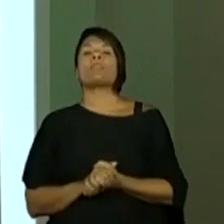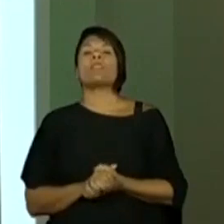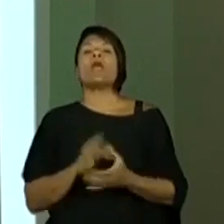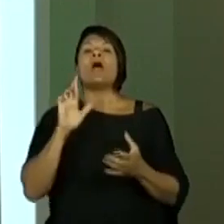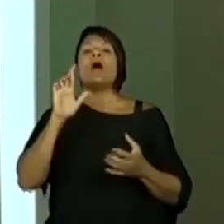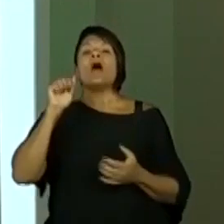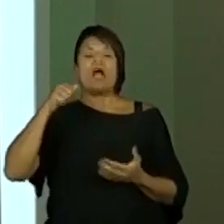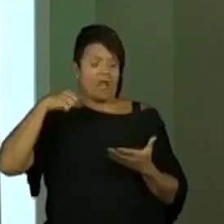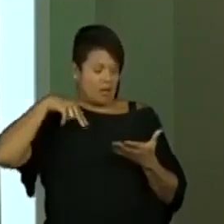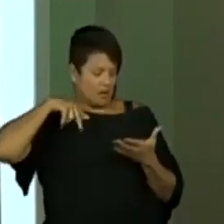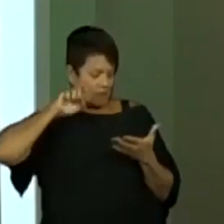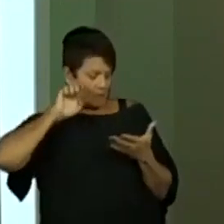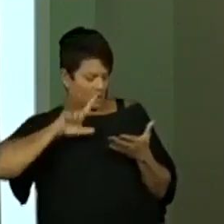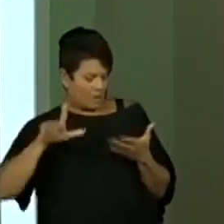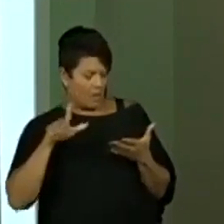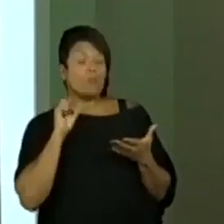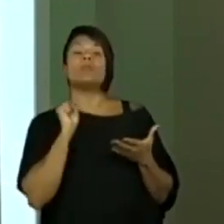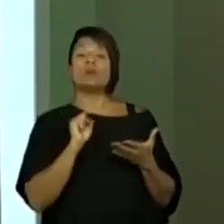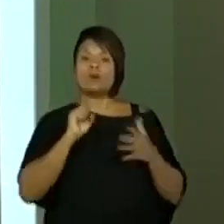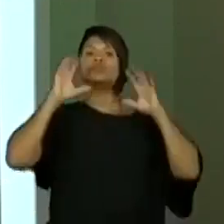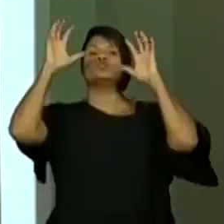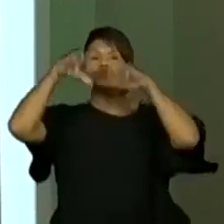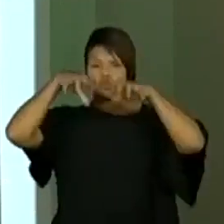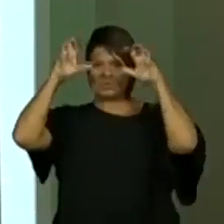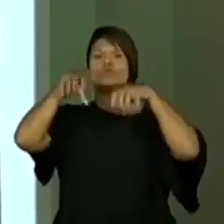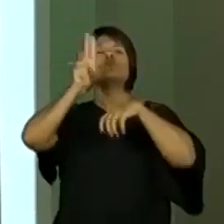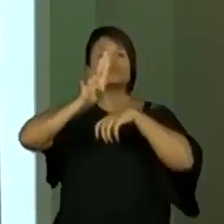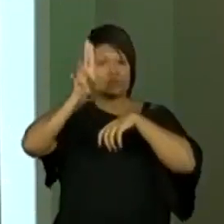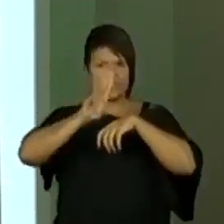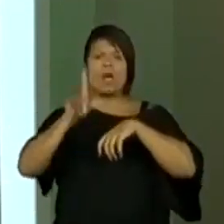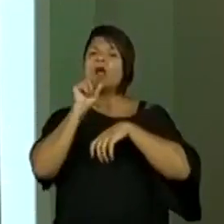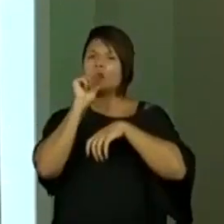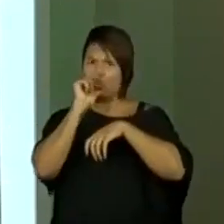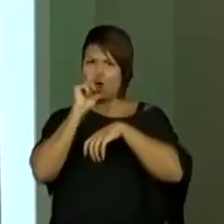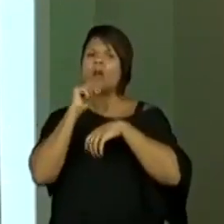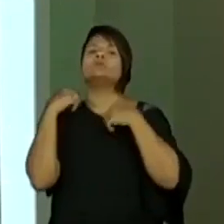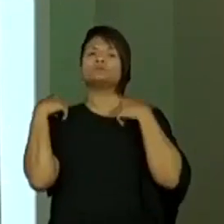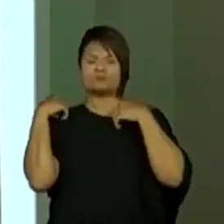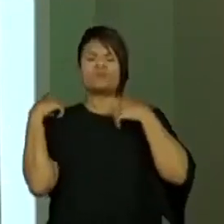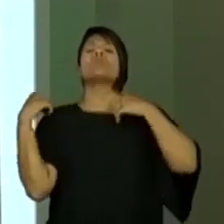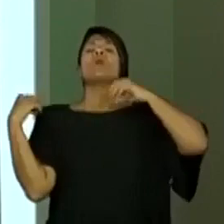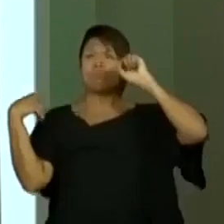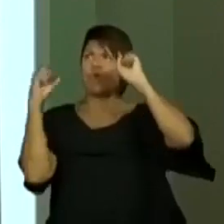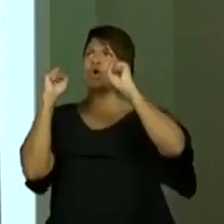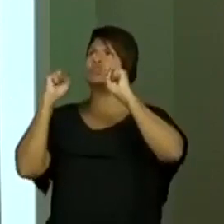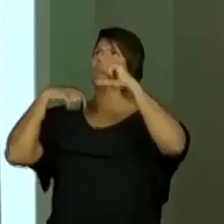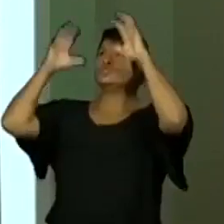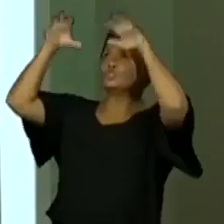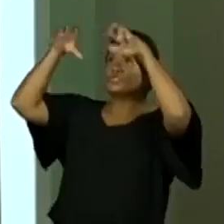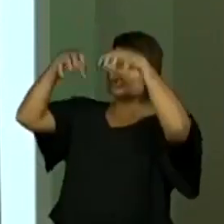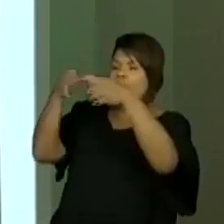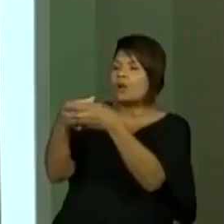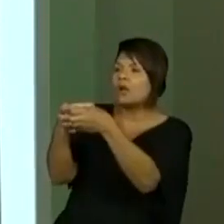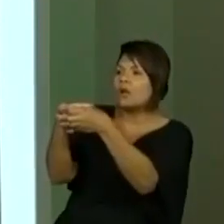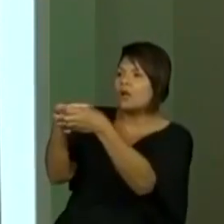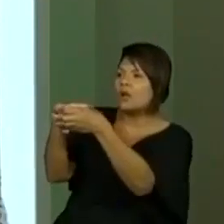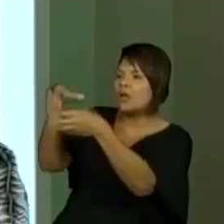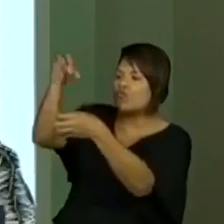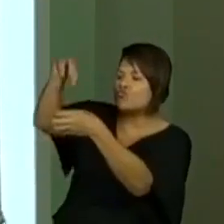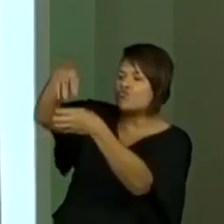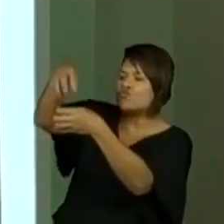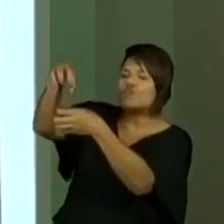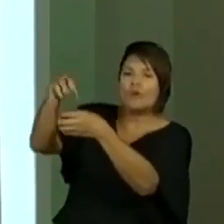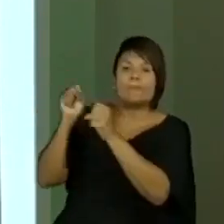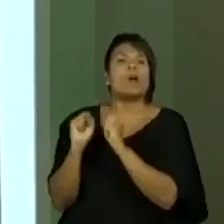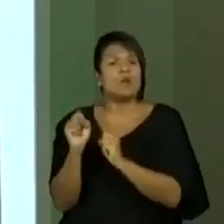Raquel, pode usar água da chuva para essa experiência sim, tá bom? A reutilização de água é bem bacana, pode ser